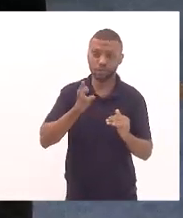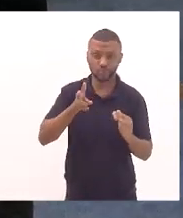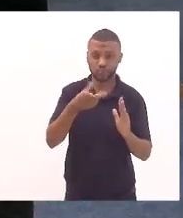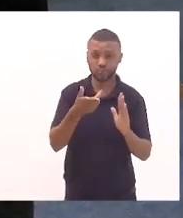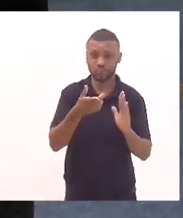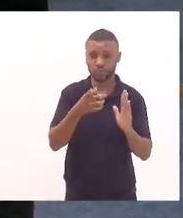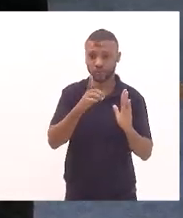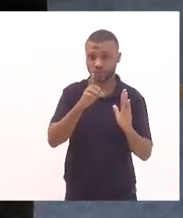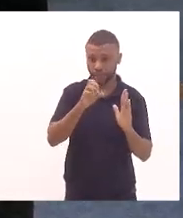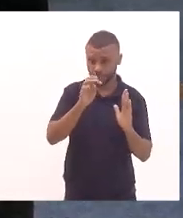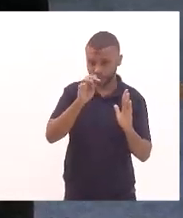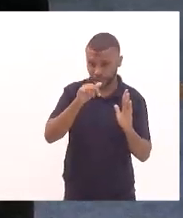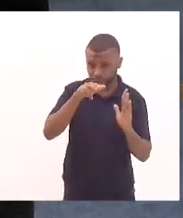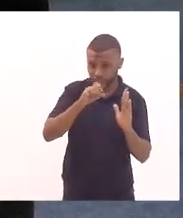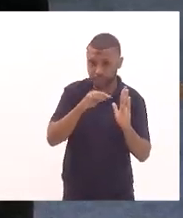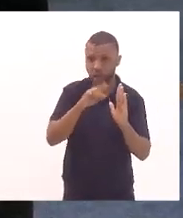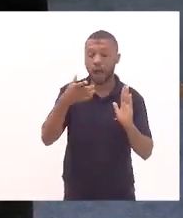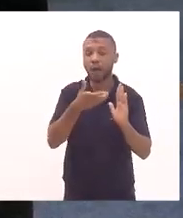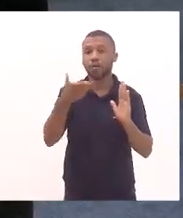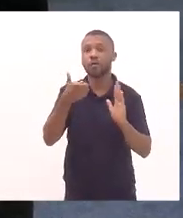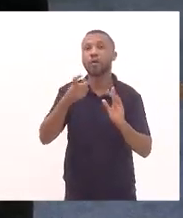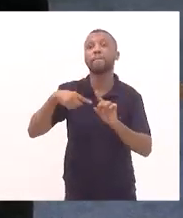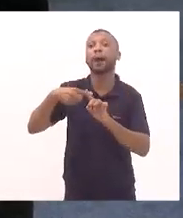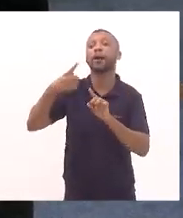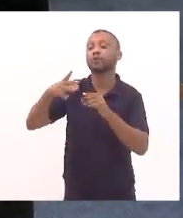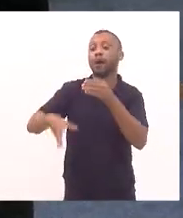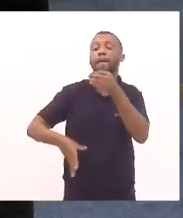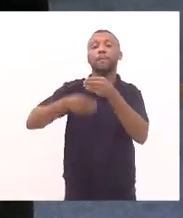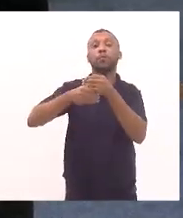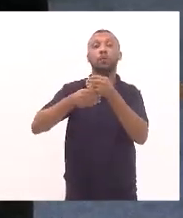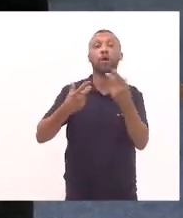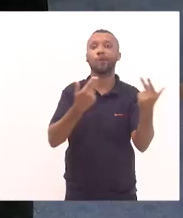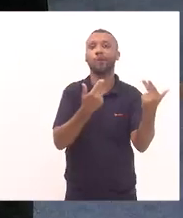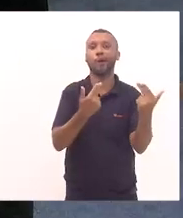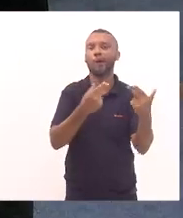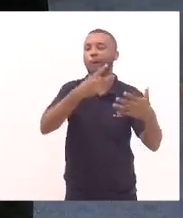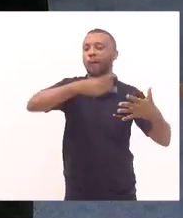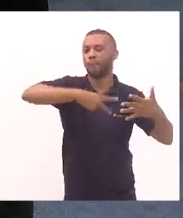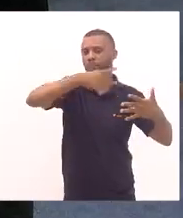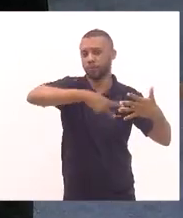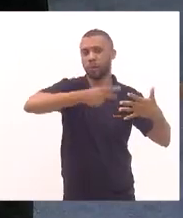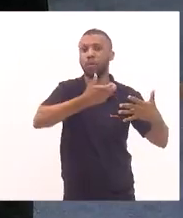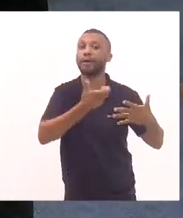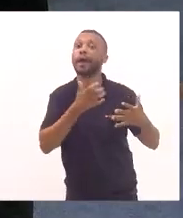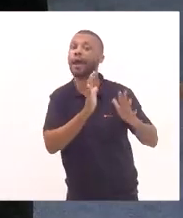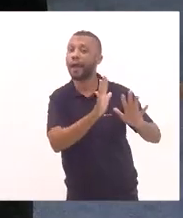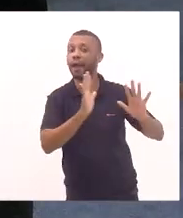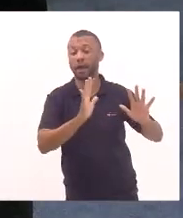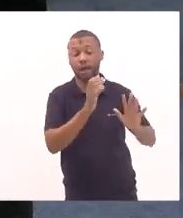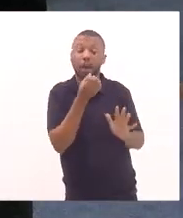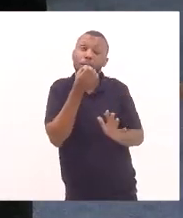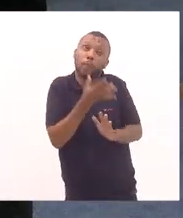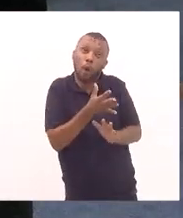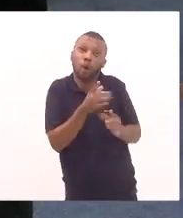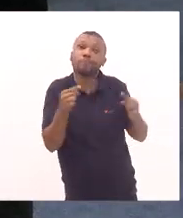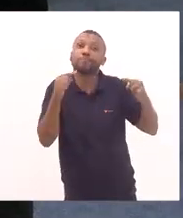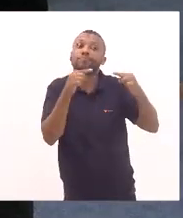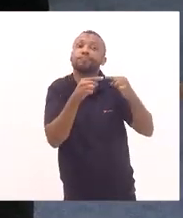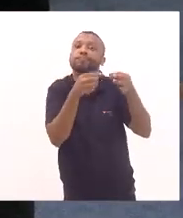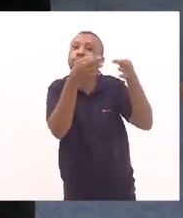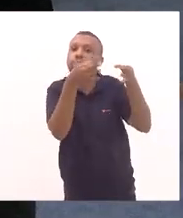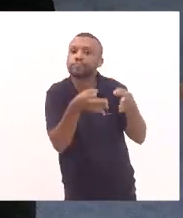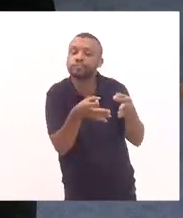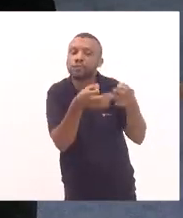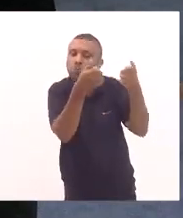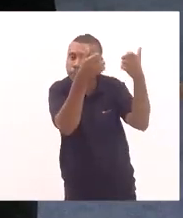a bravura e a crescer, conforme o PSOL deseja e é legítimo, o conteúdo